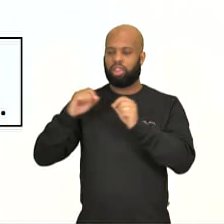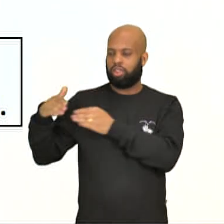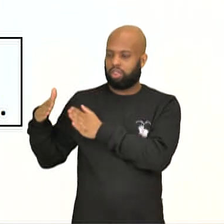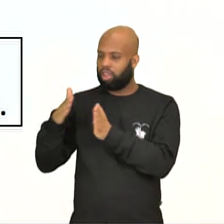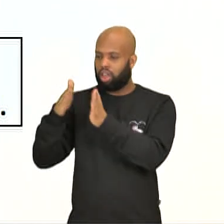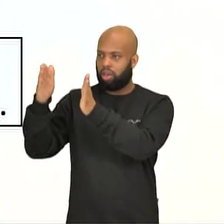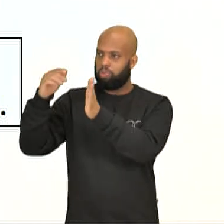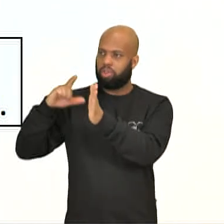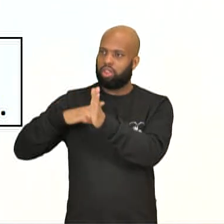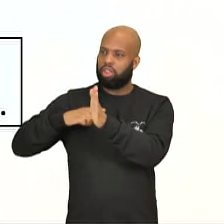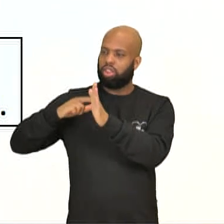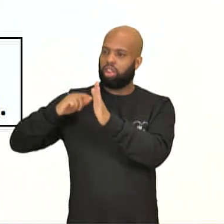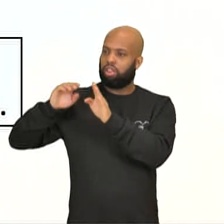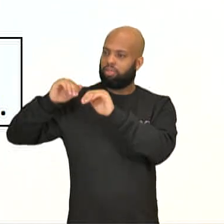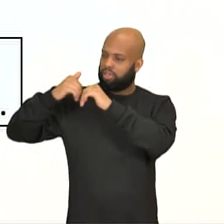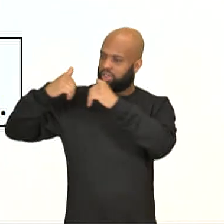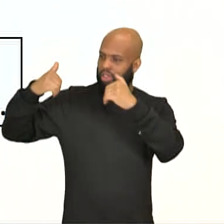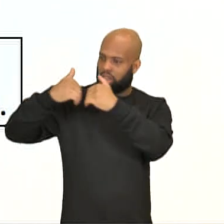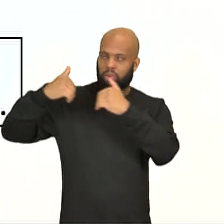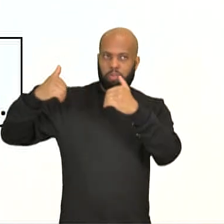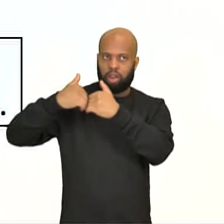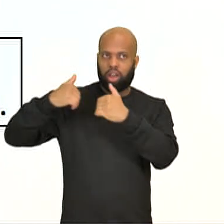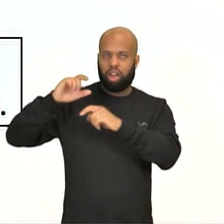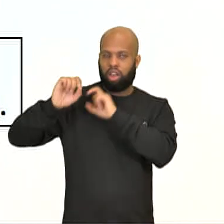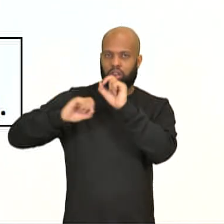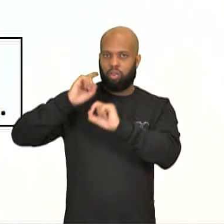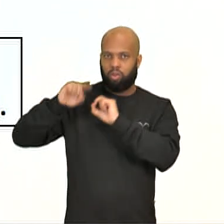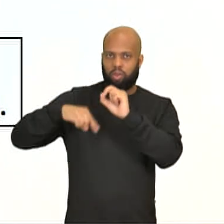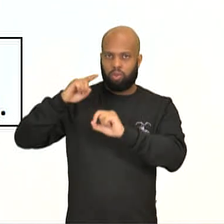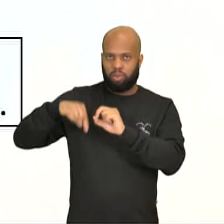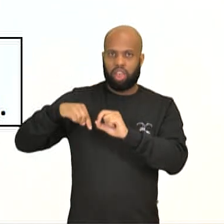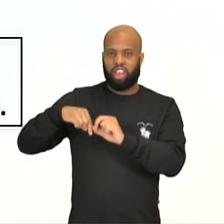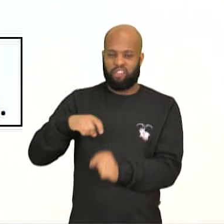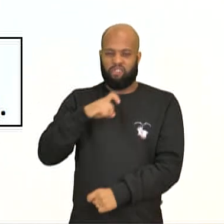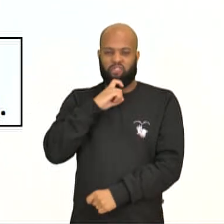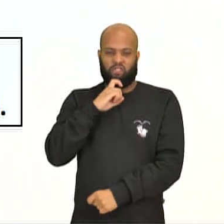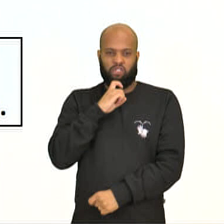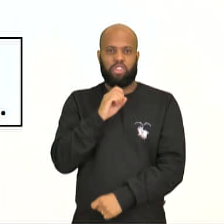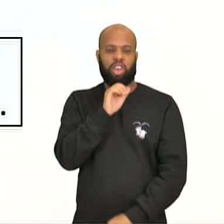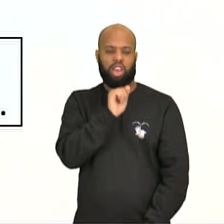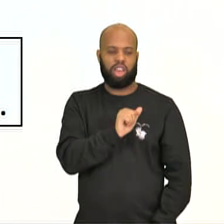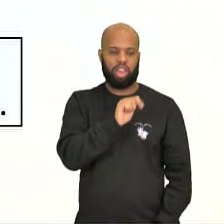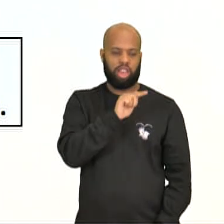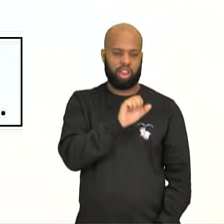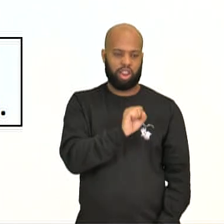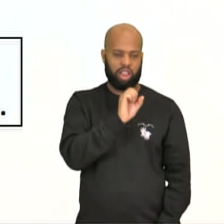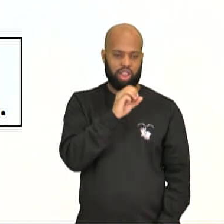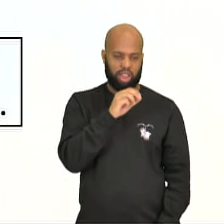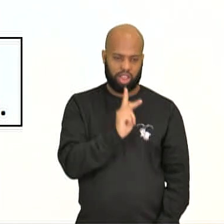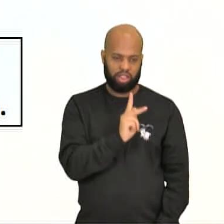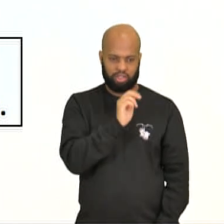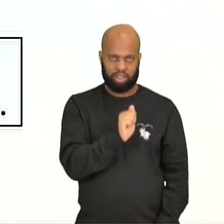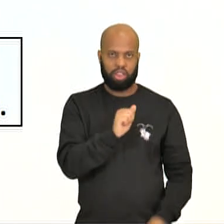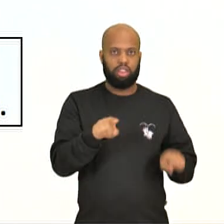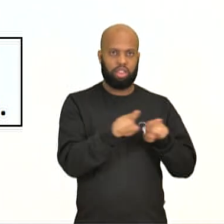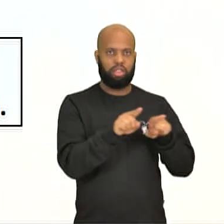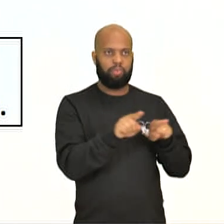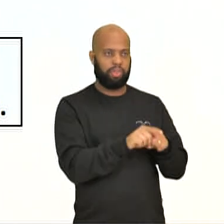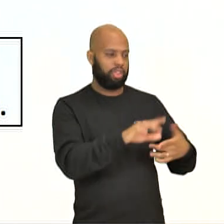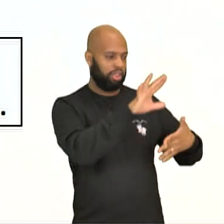melhor, fronteira entre o Alasca, a América e a Ásia, a Sibéria,